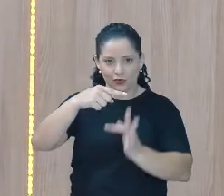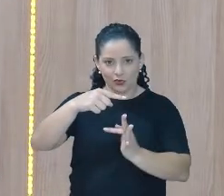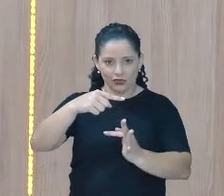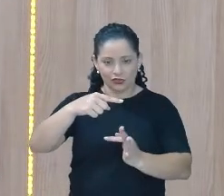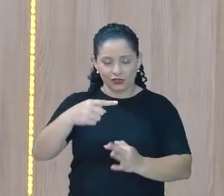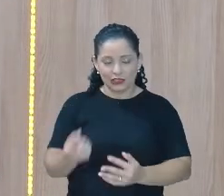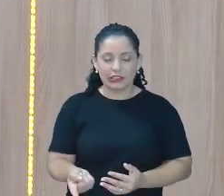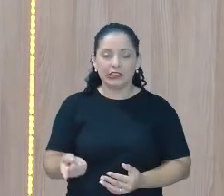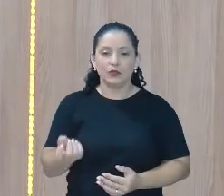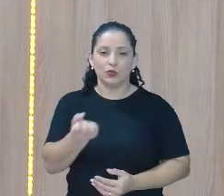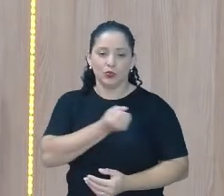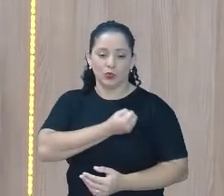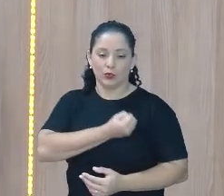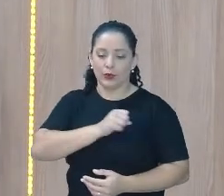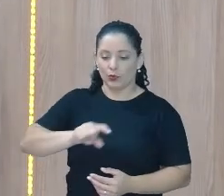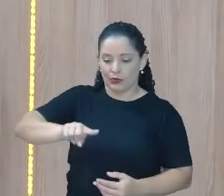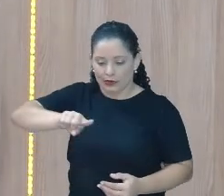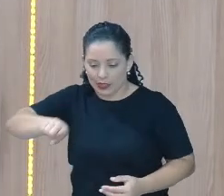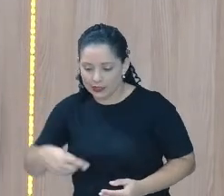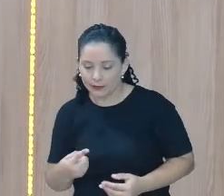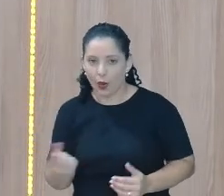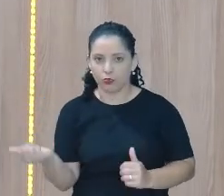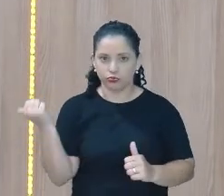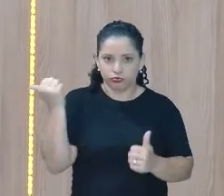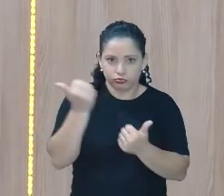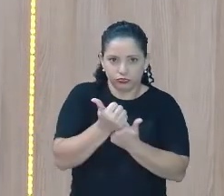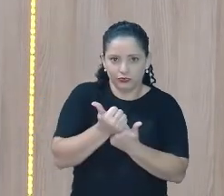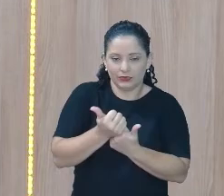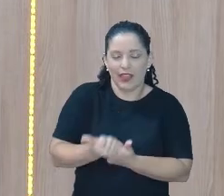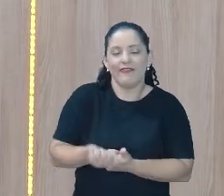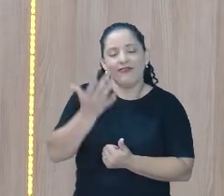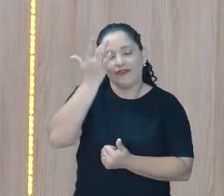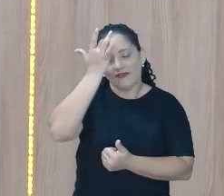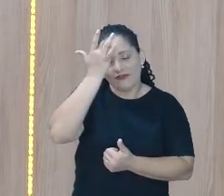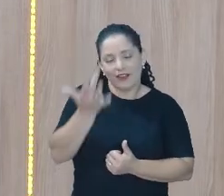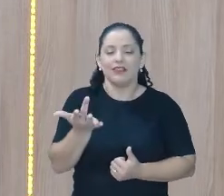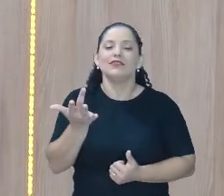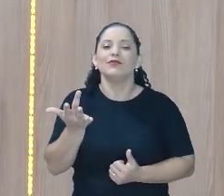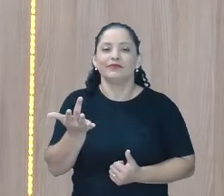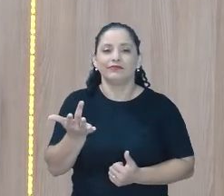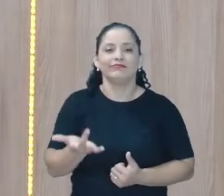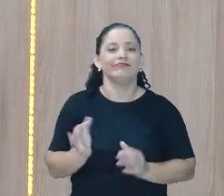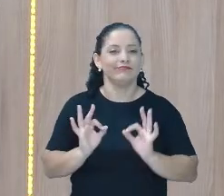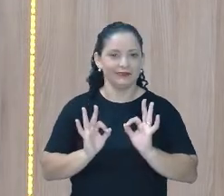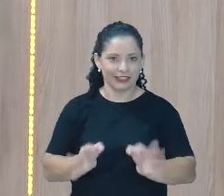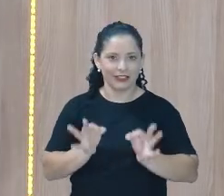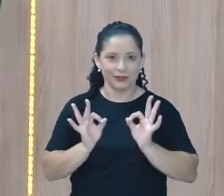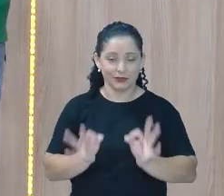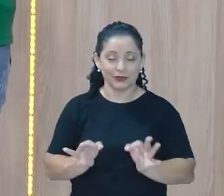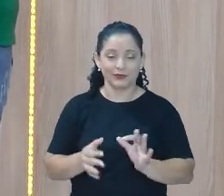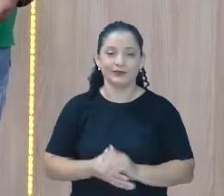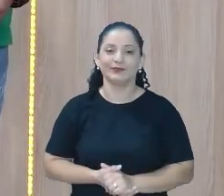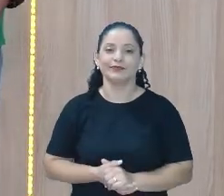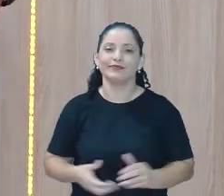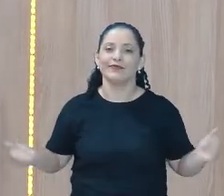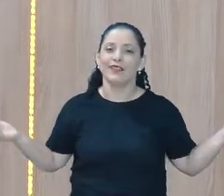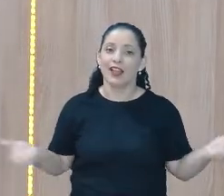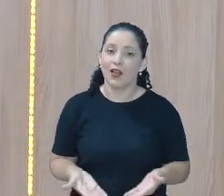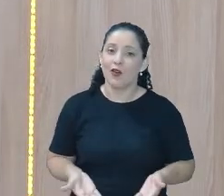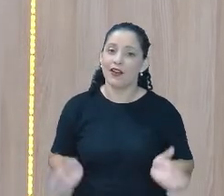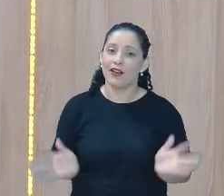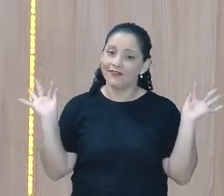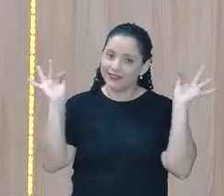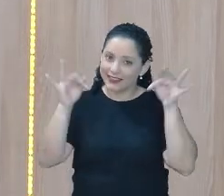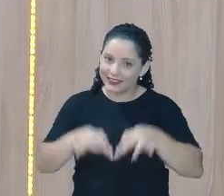decimais em um número decimal, tá? Que aí é bem facinho, não precisa nem de conta, tá bom? Vou me despedindo